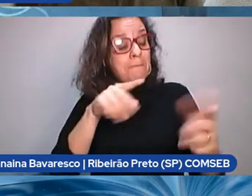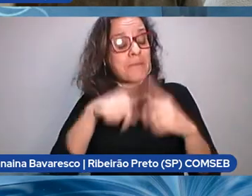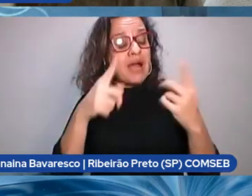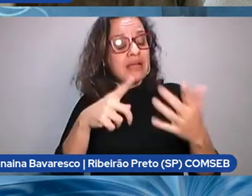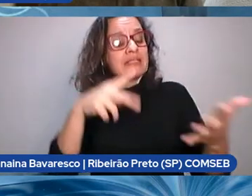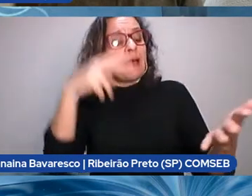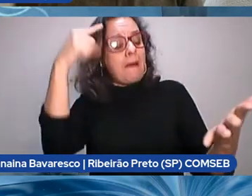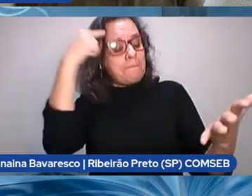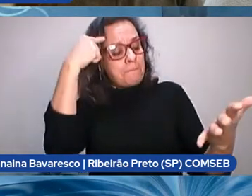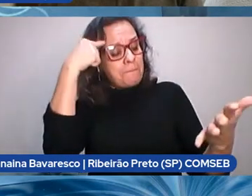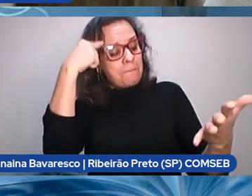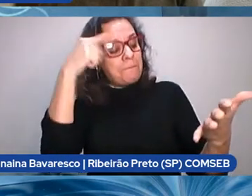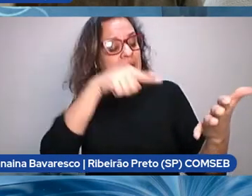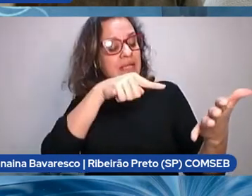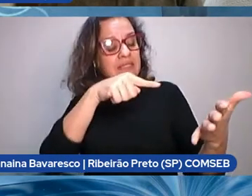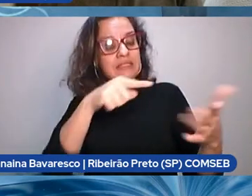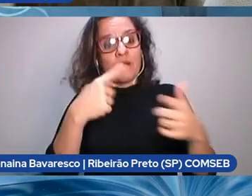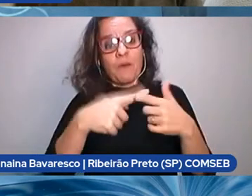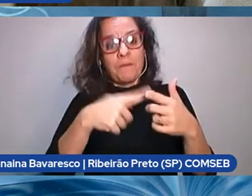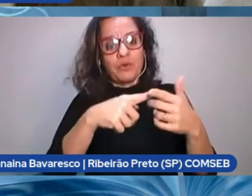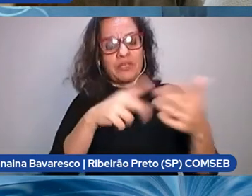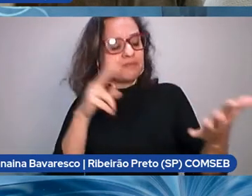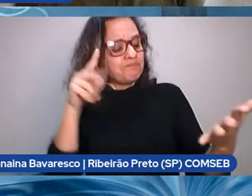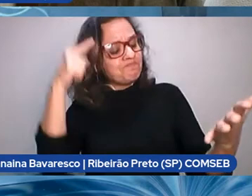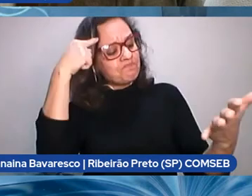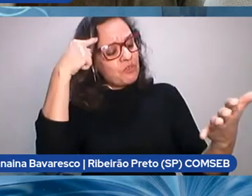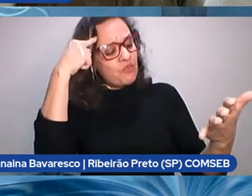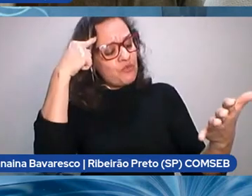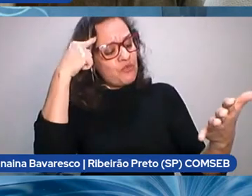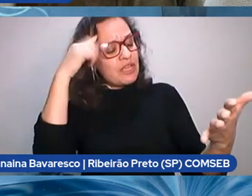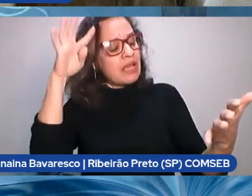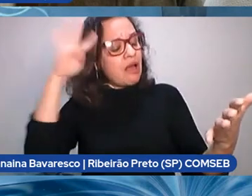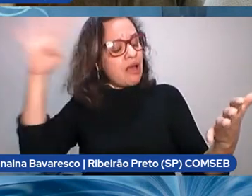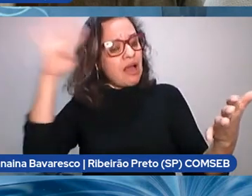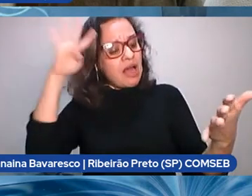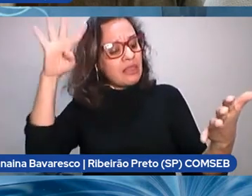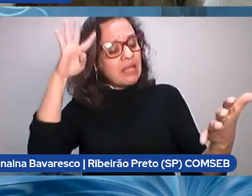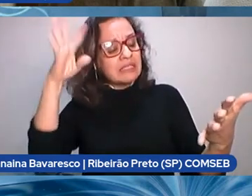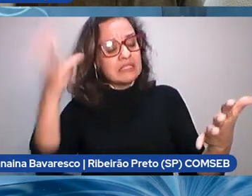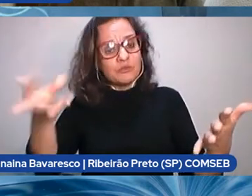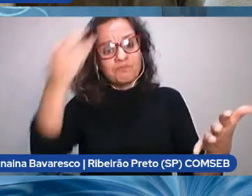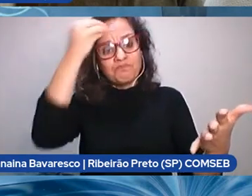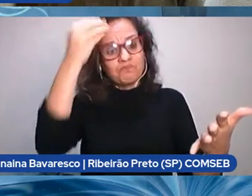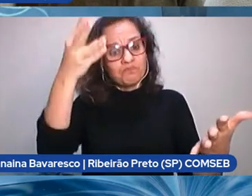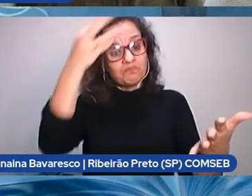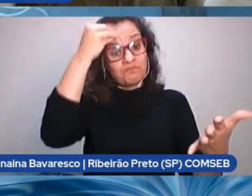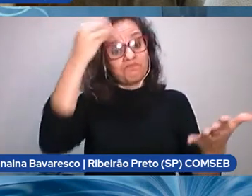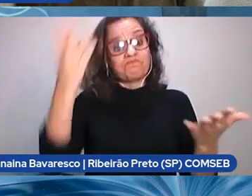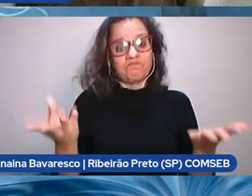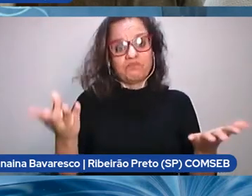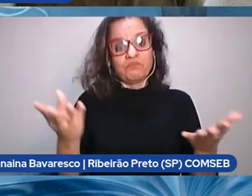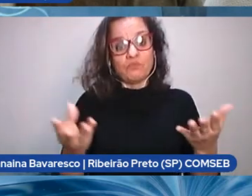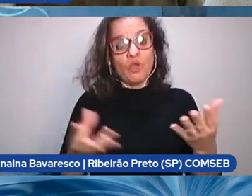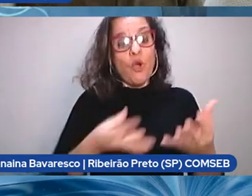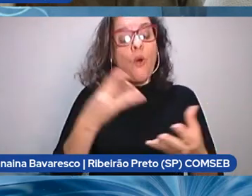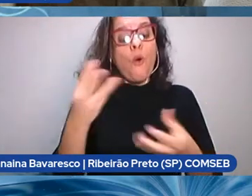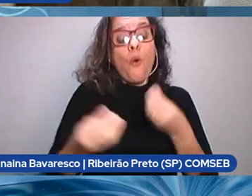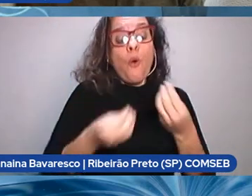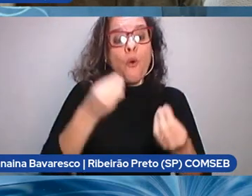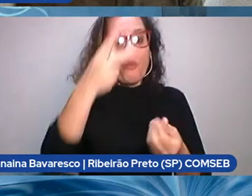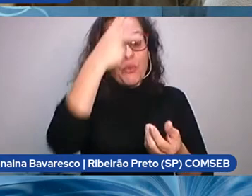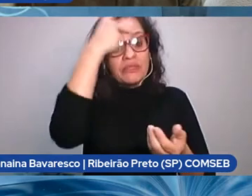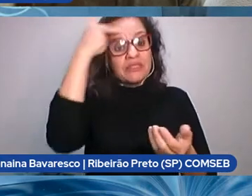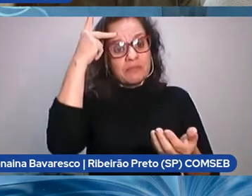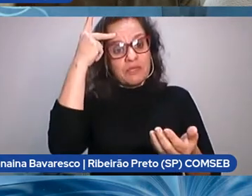já porque elabora em cima do conhecimento que vai adquirindo. Então, muitas pessoas ficam com a